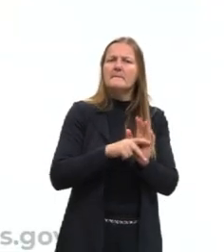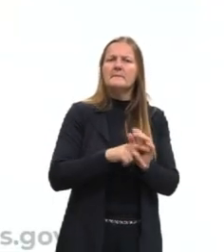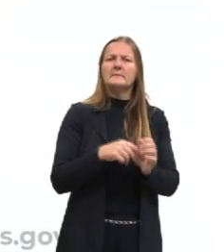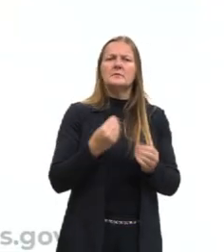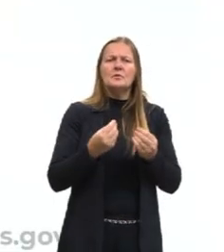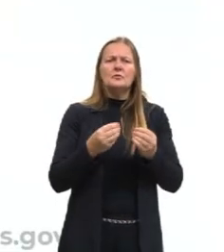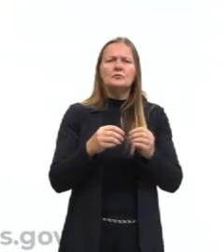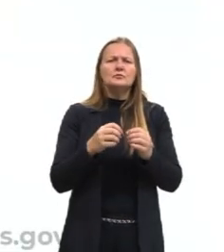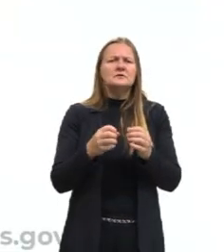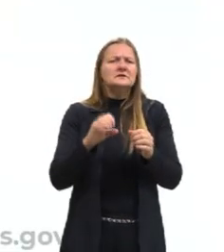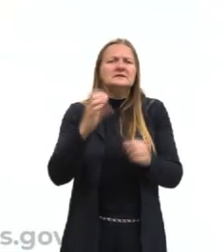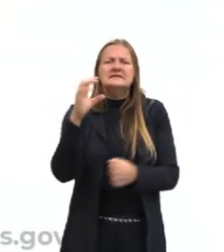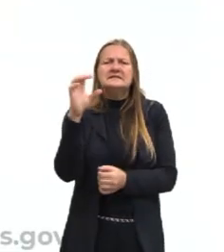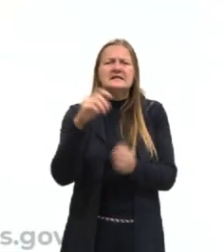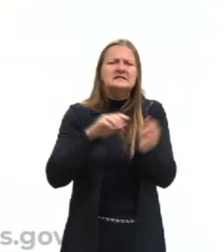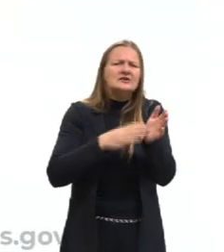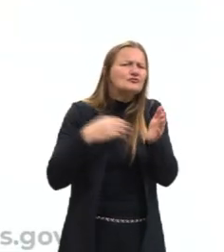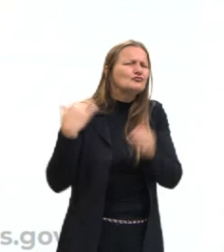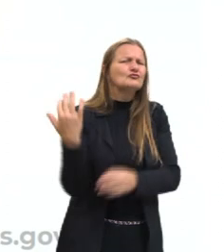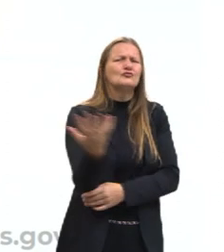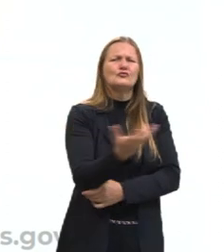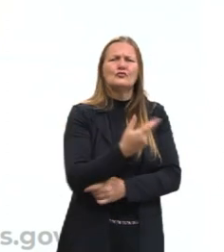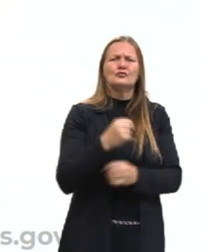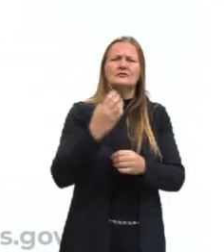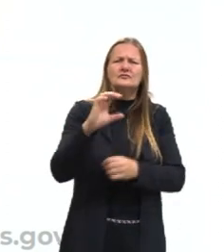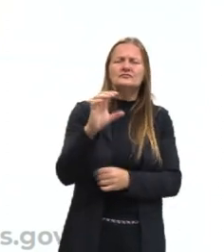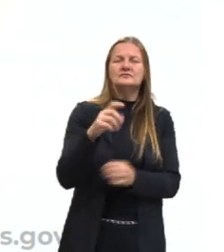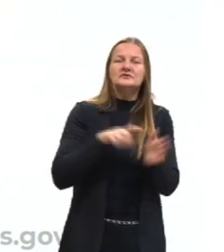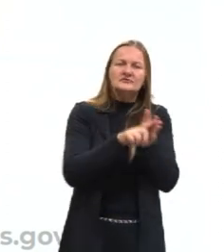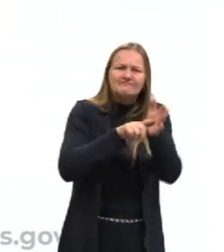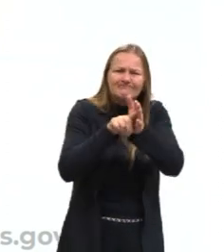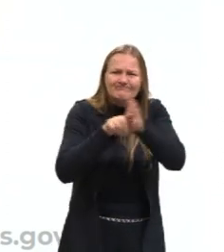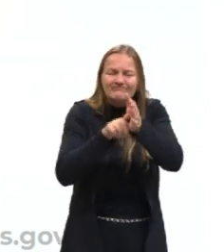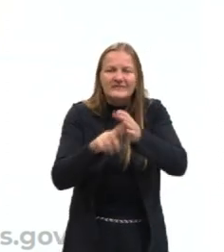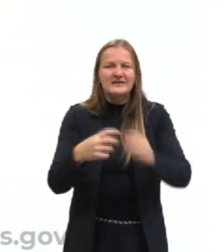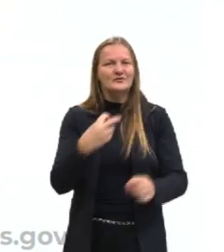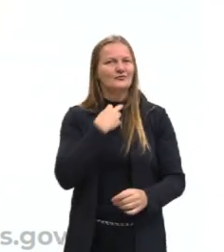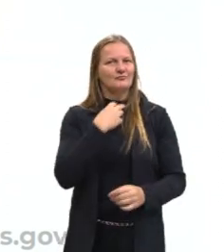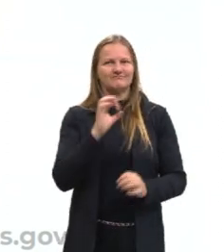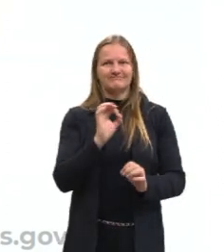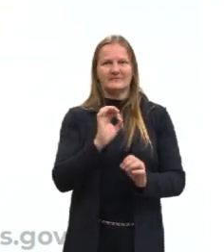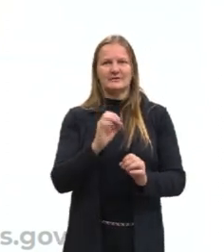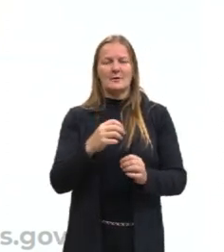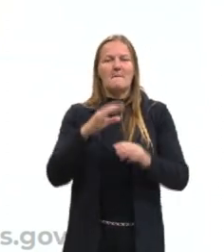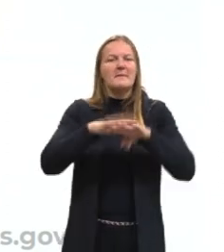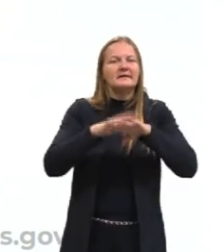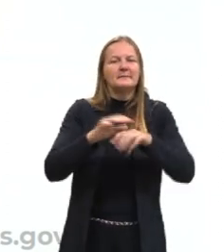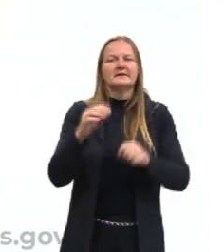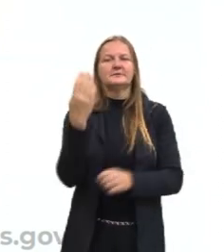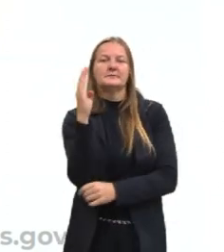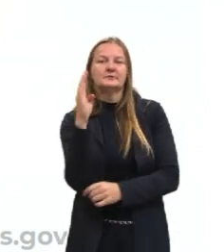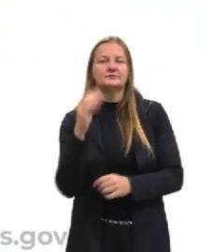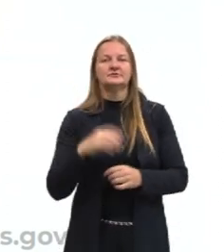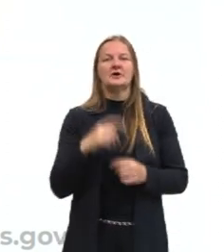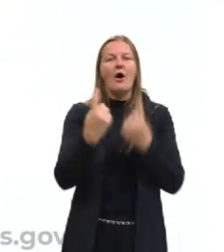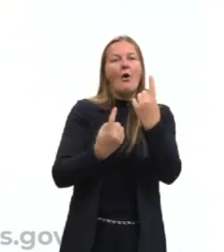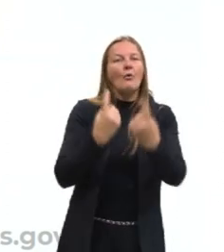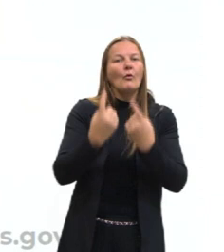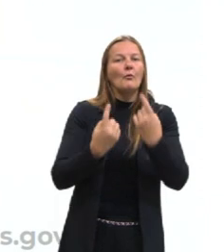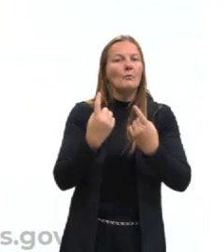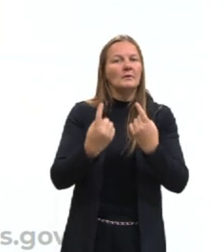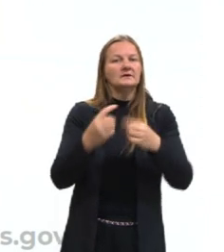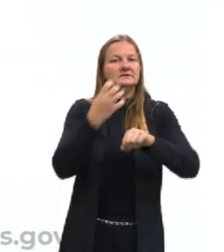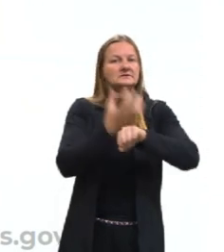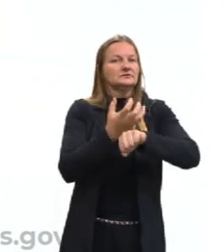das demais ciências de todas as demais ciências ele não se ocupa esse com matemática biologia com algumas